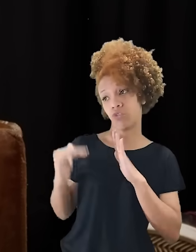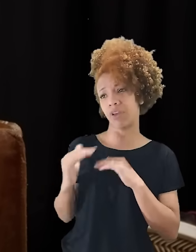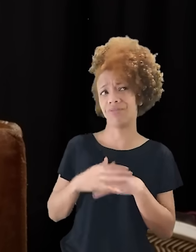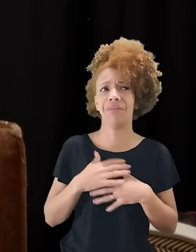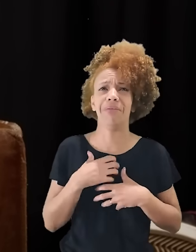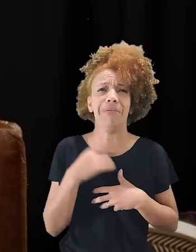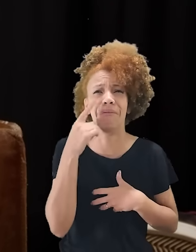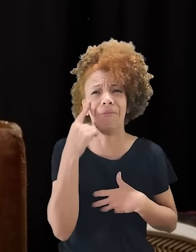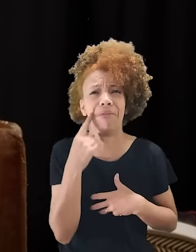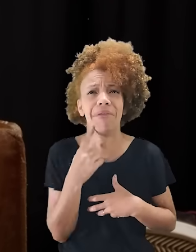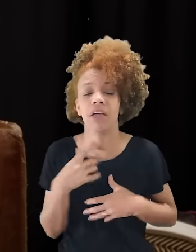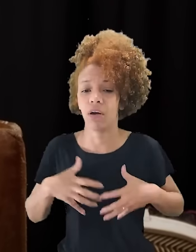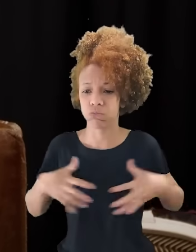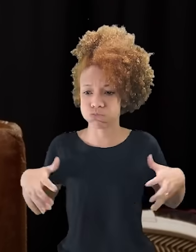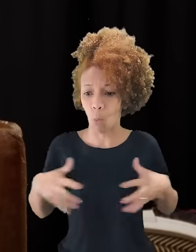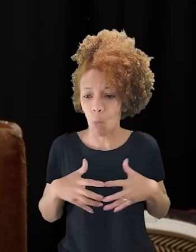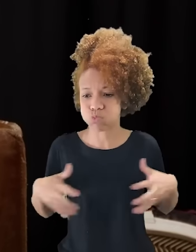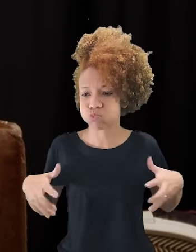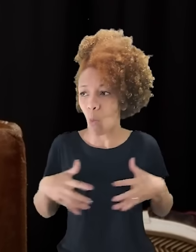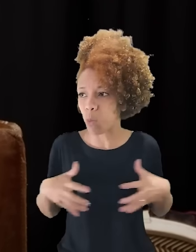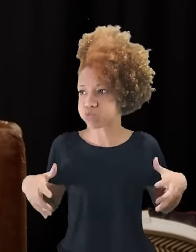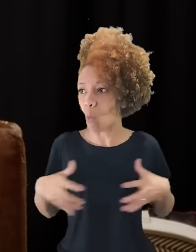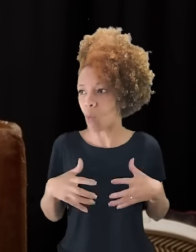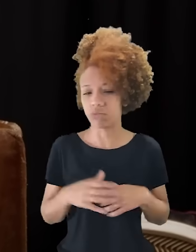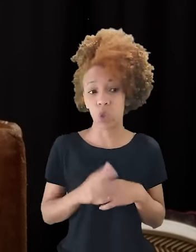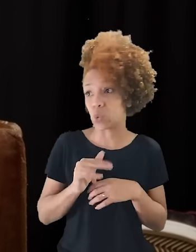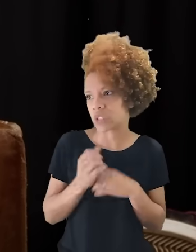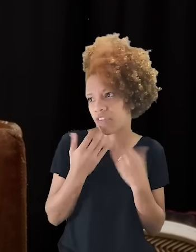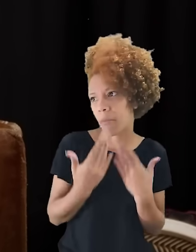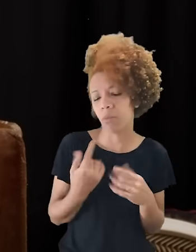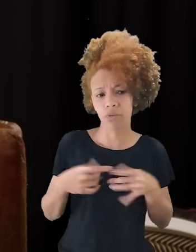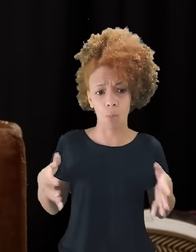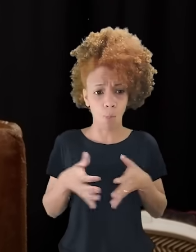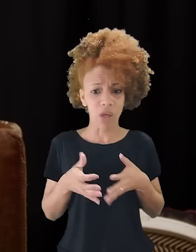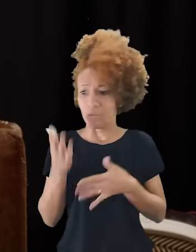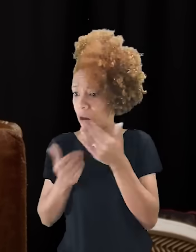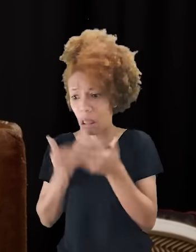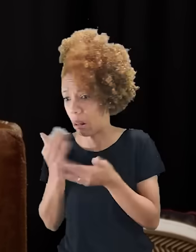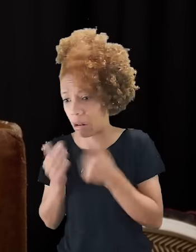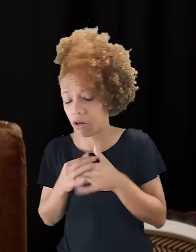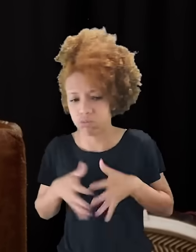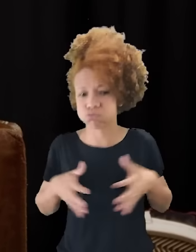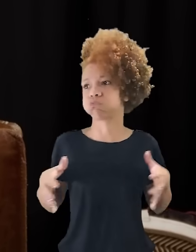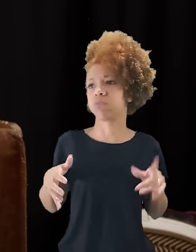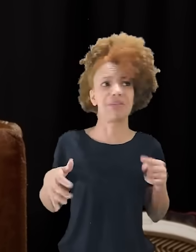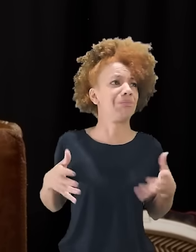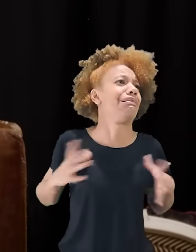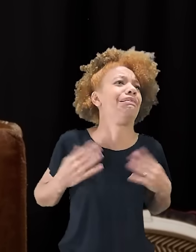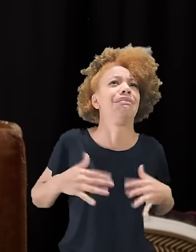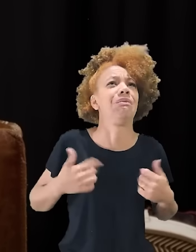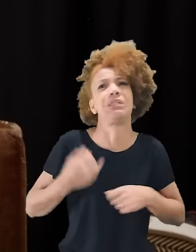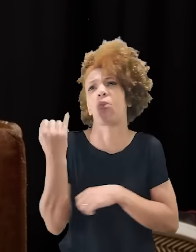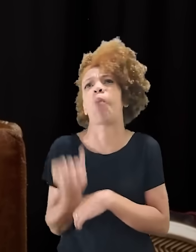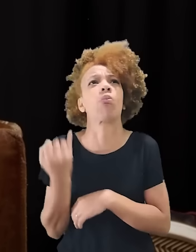afetava muito aí eu vivia no efeito sanfona nunca tava bom porque eu nunca tava magra aí eu descontava na comida aí engordava aí depois Ai meu